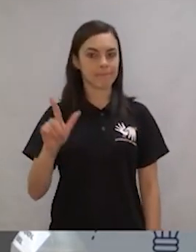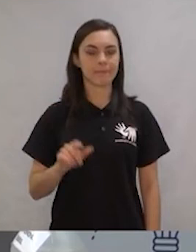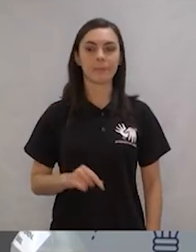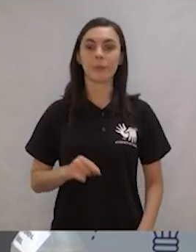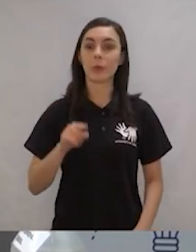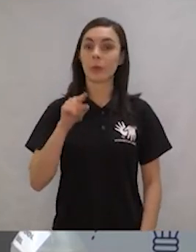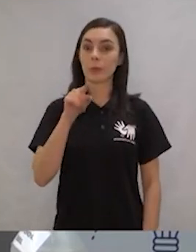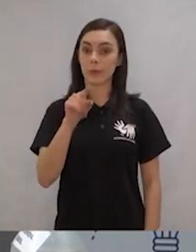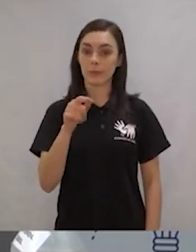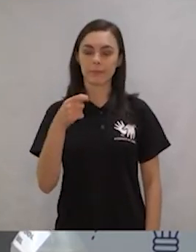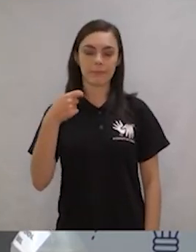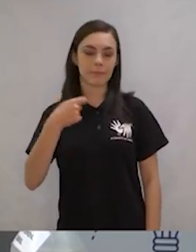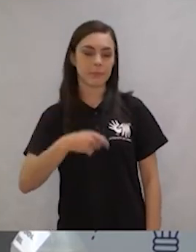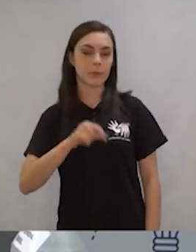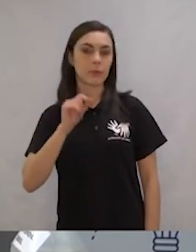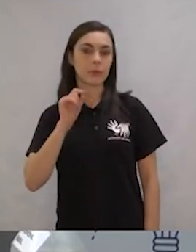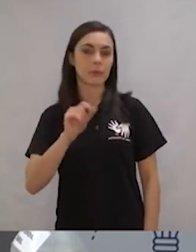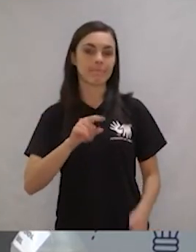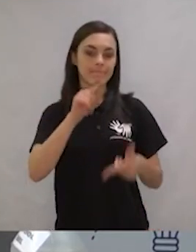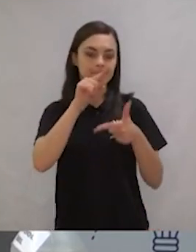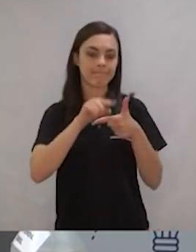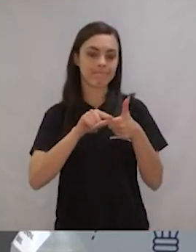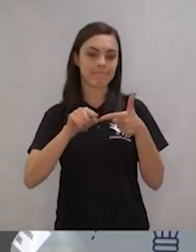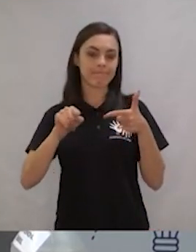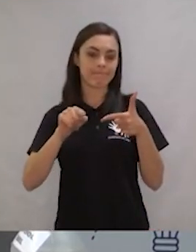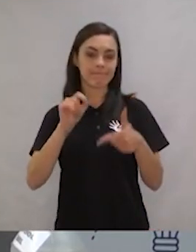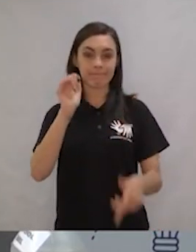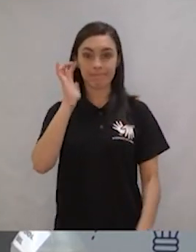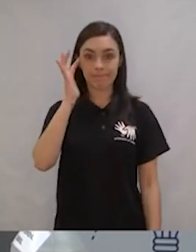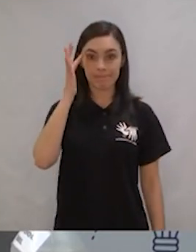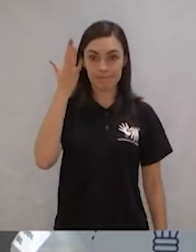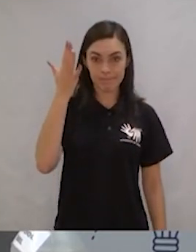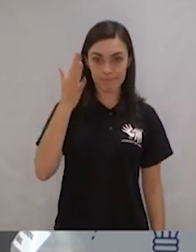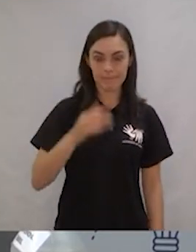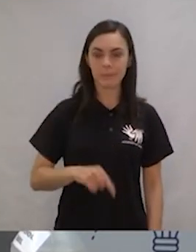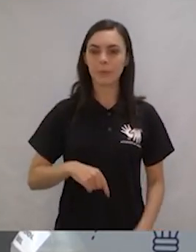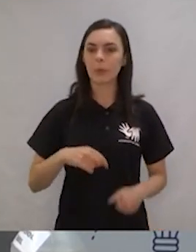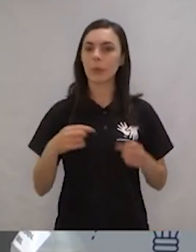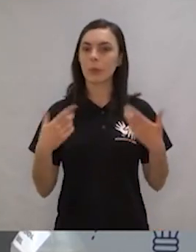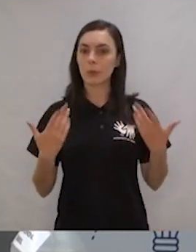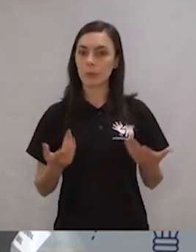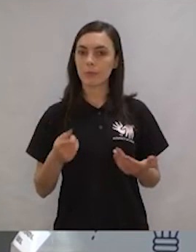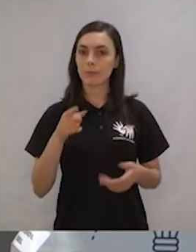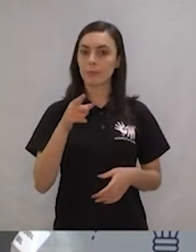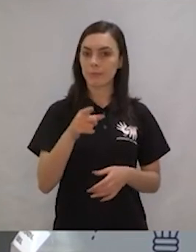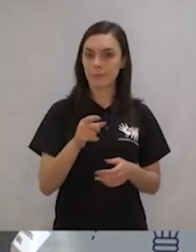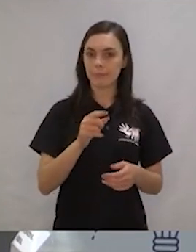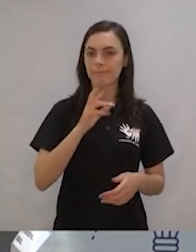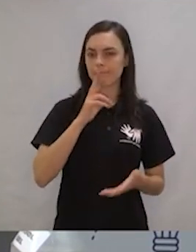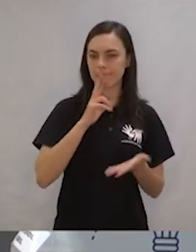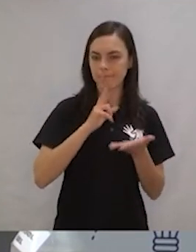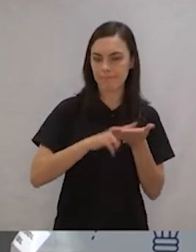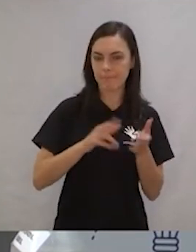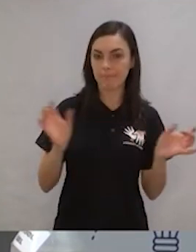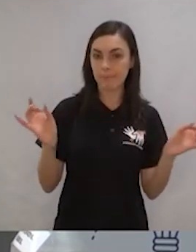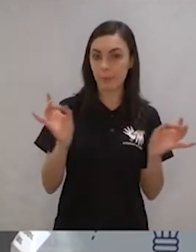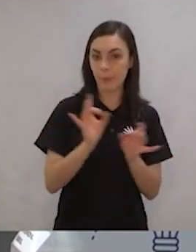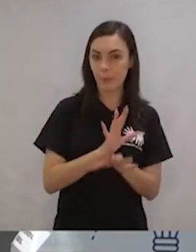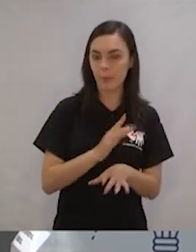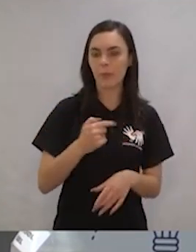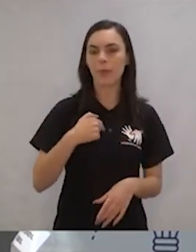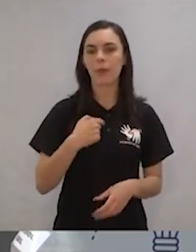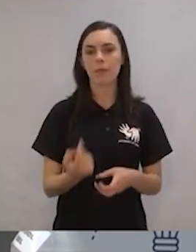atividade. Resolva esta divisão. E assim que vocês resolverem,